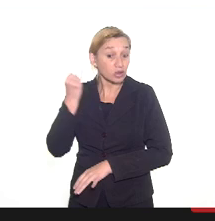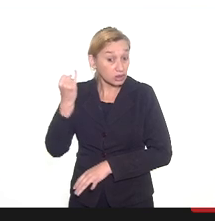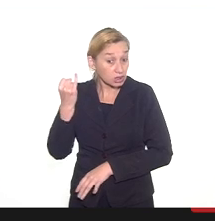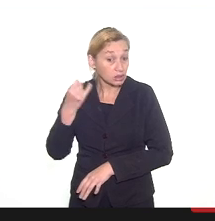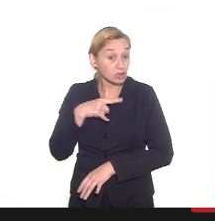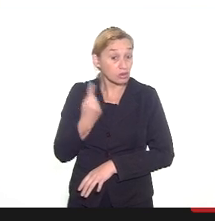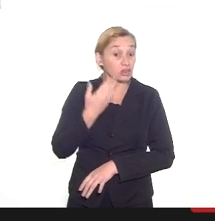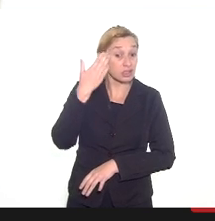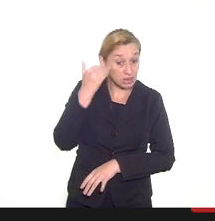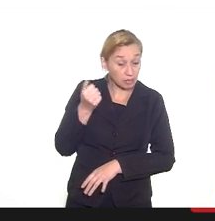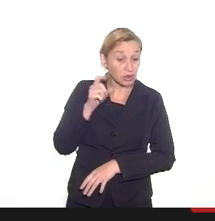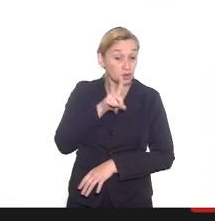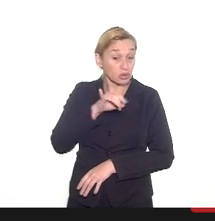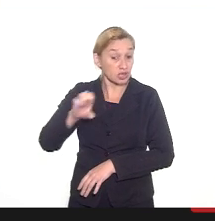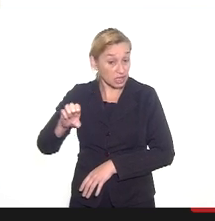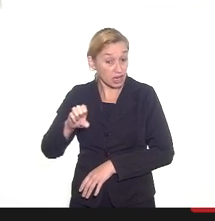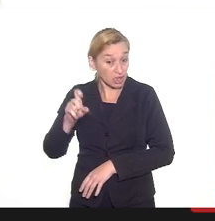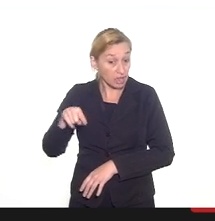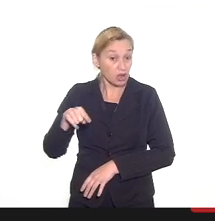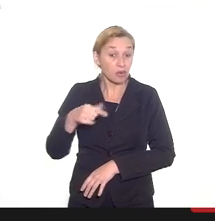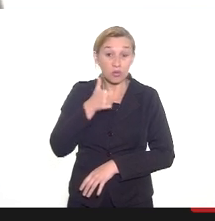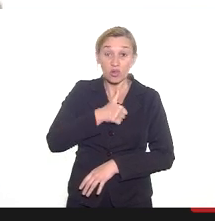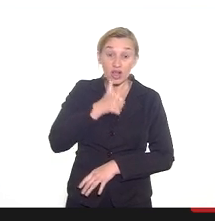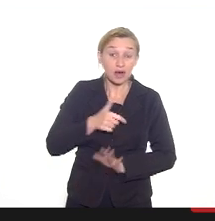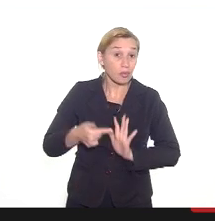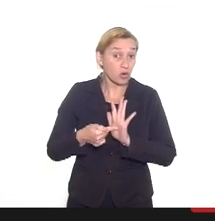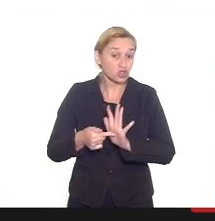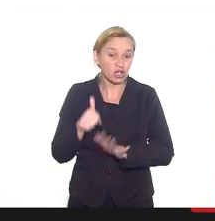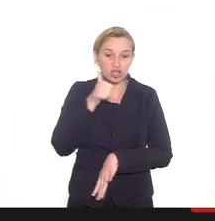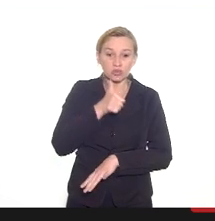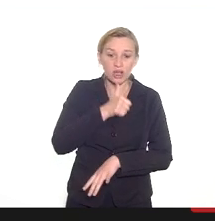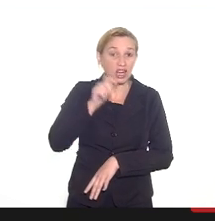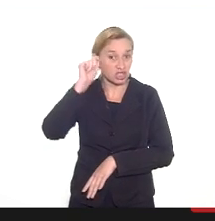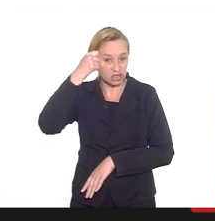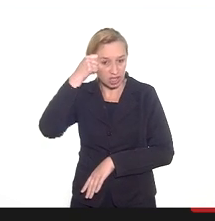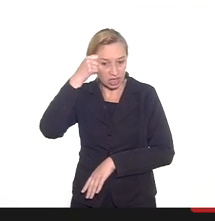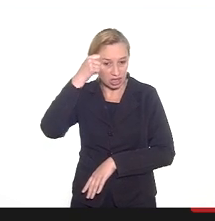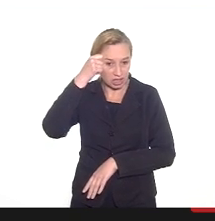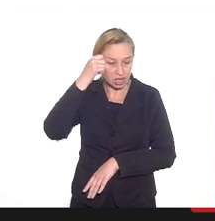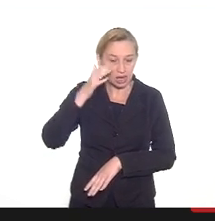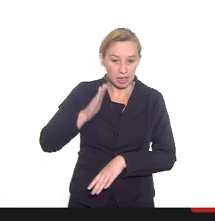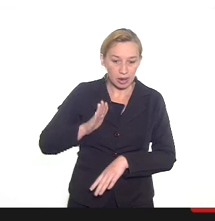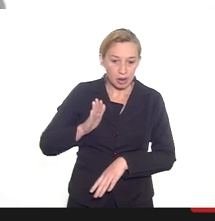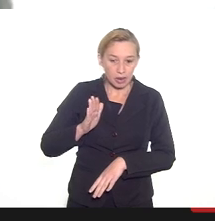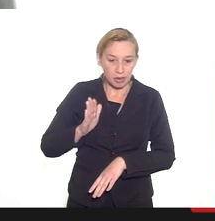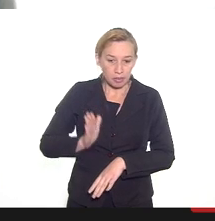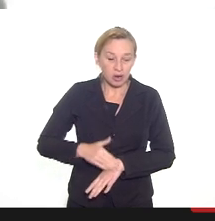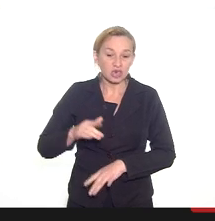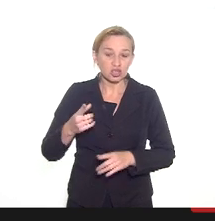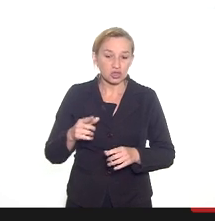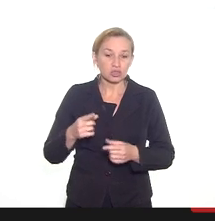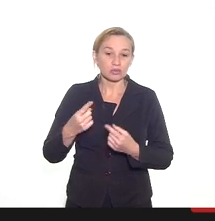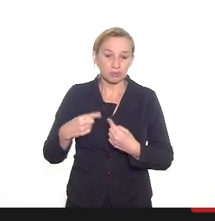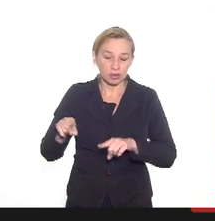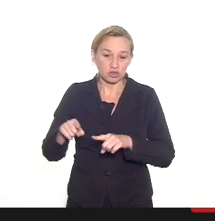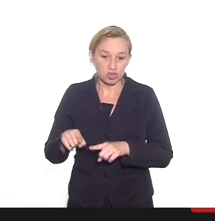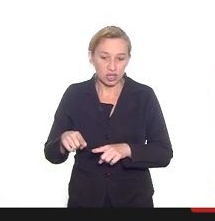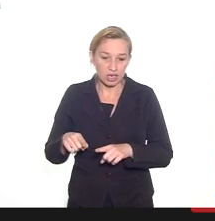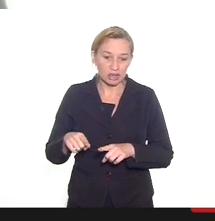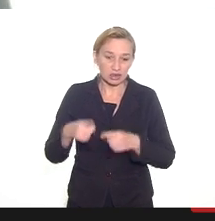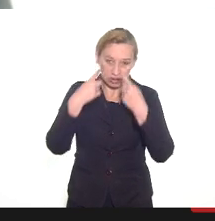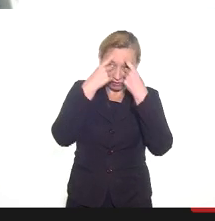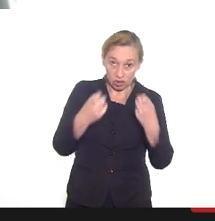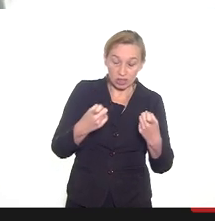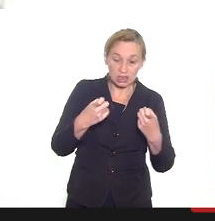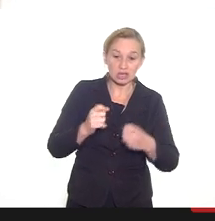gente sabe, né? O dossiê Mulher também nos revela isso, que as mulheres negras são as mais vitimadas por essa forma de violência,